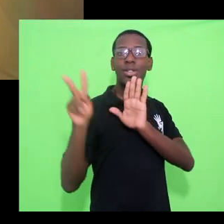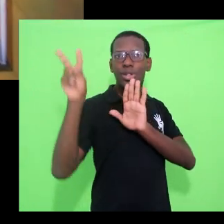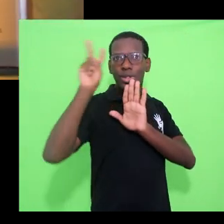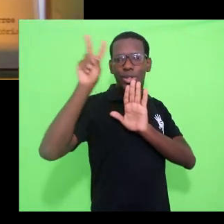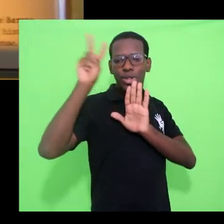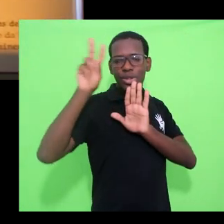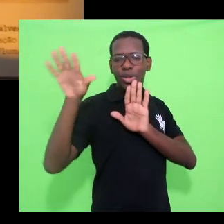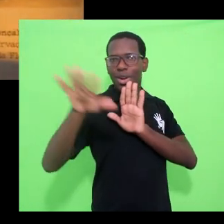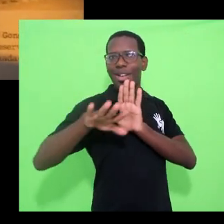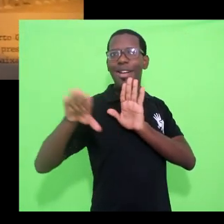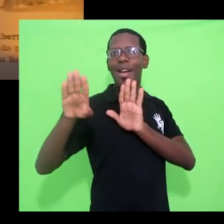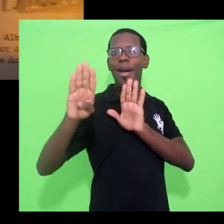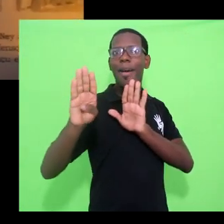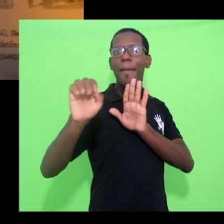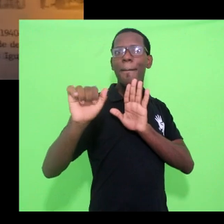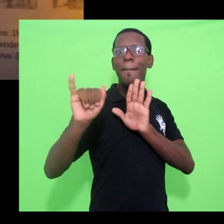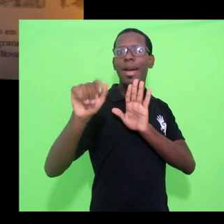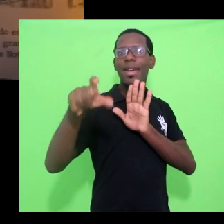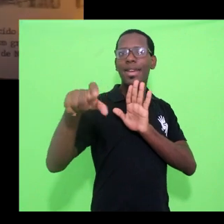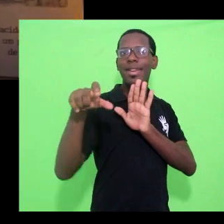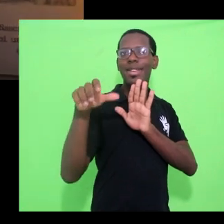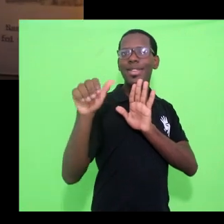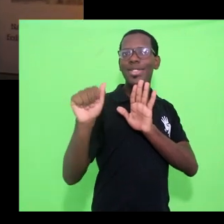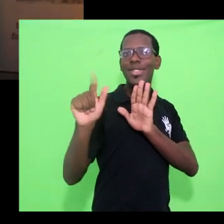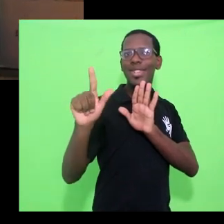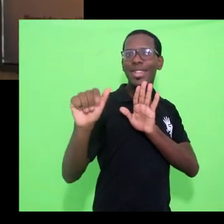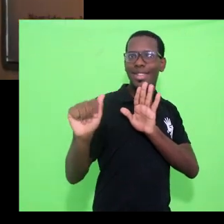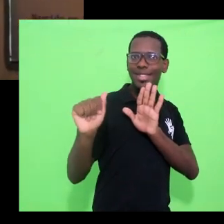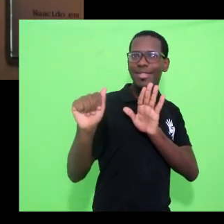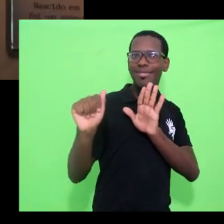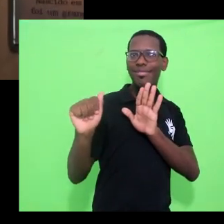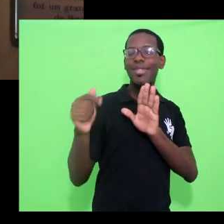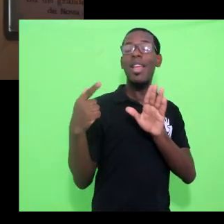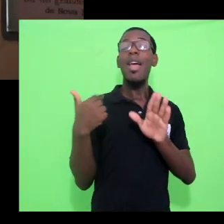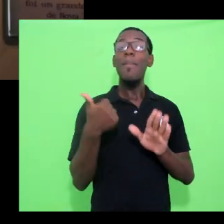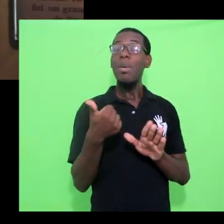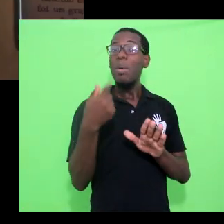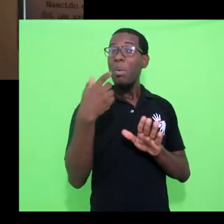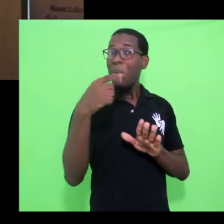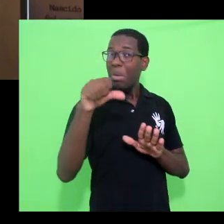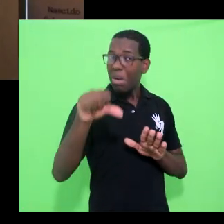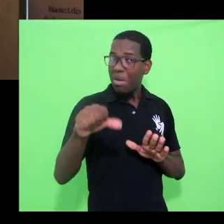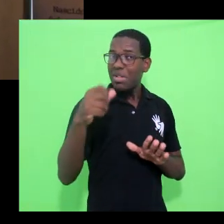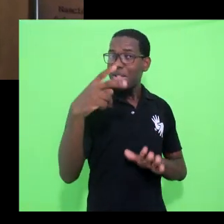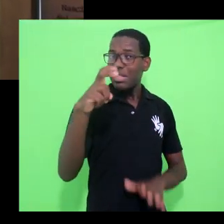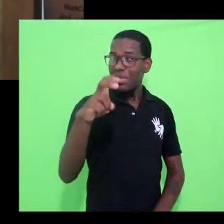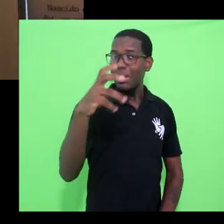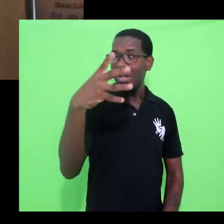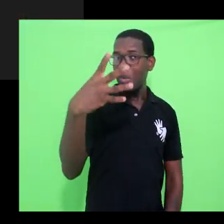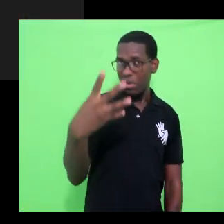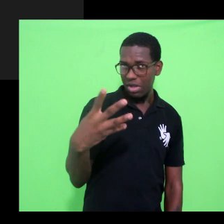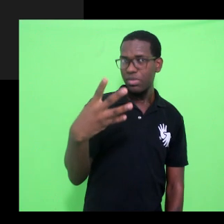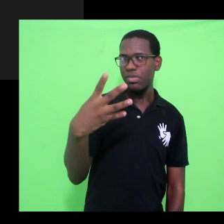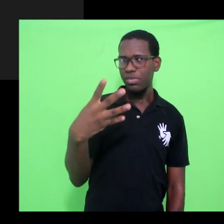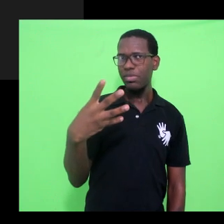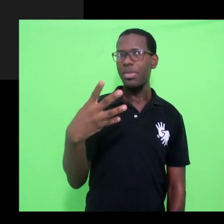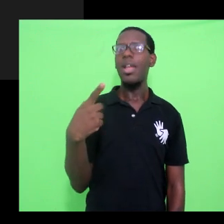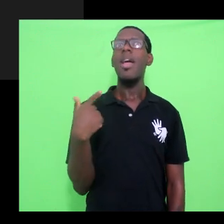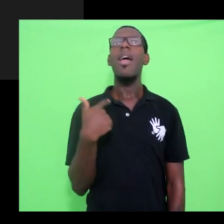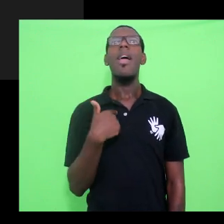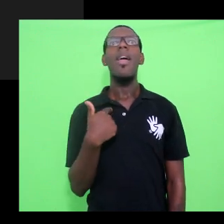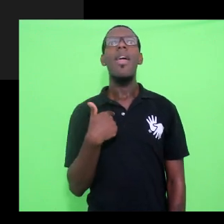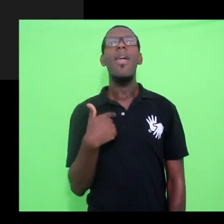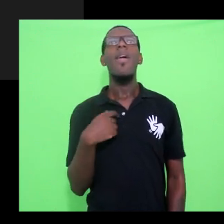sempre anotando em fichas informações relativas à geohistória das Baixadas Fluminense